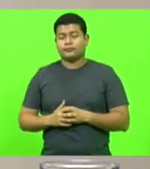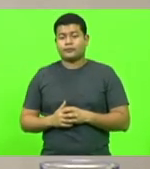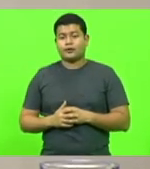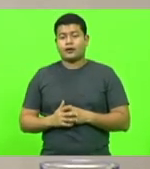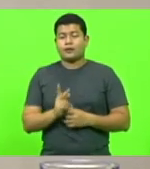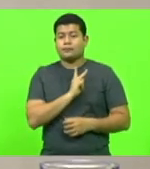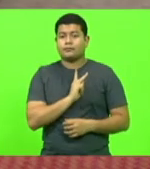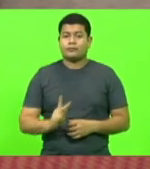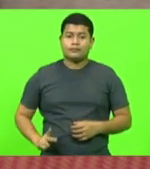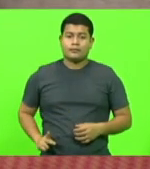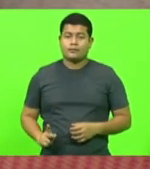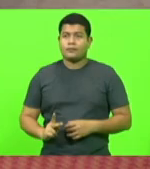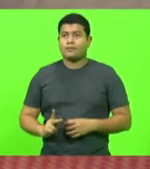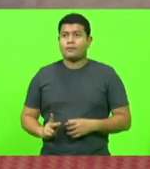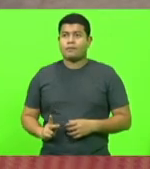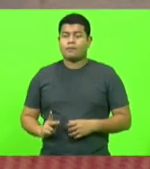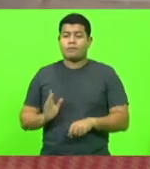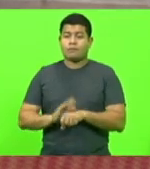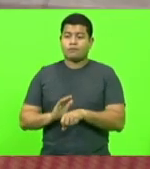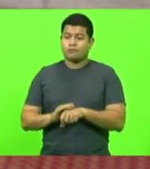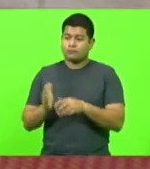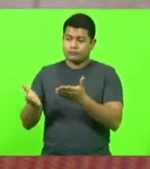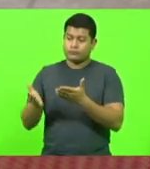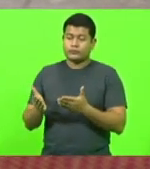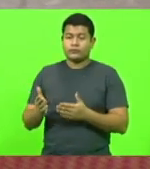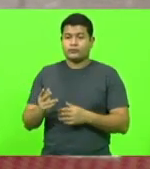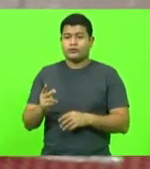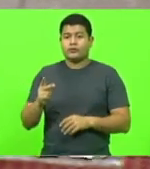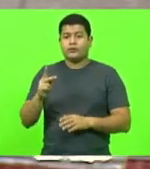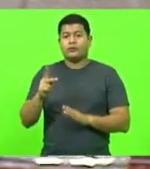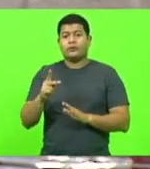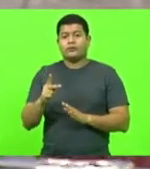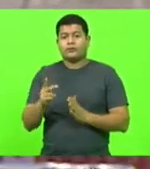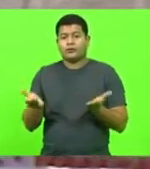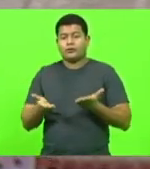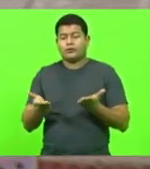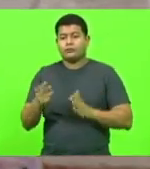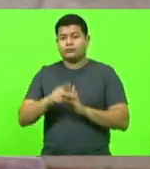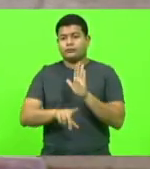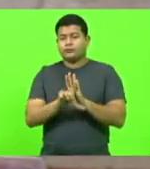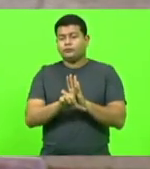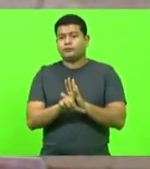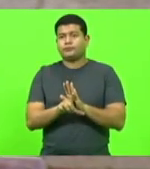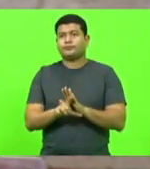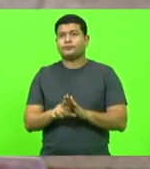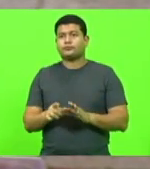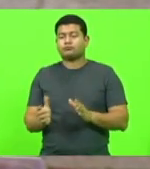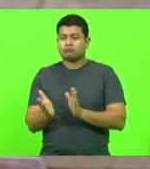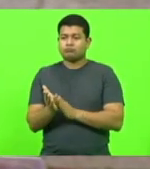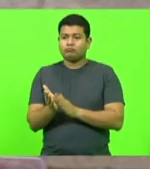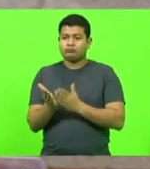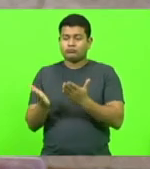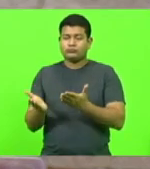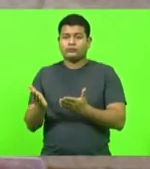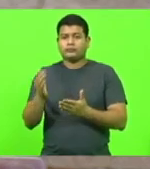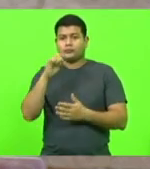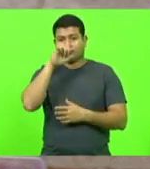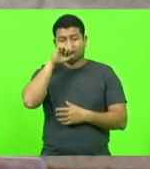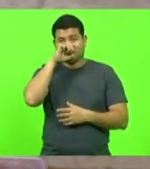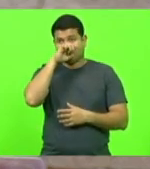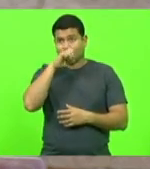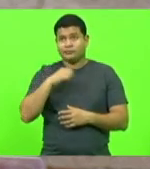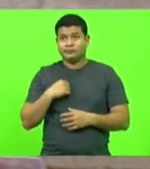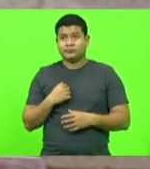senhor autor do projeto de lei, Coronel Mocelin, parabenizo o autor